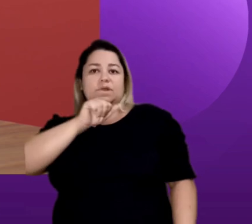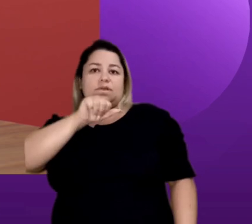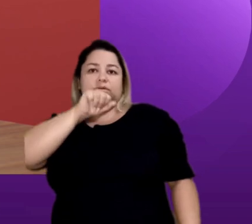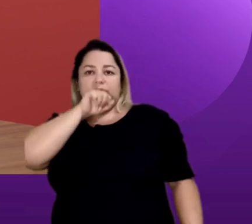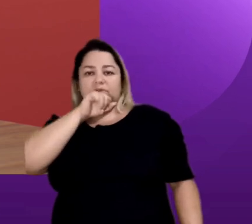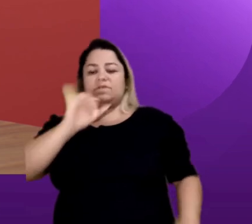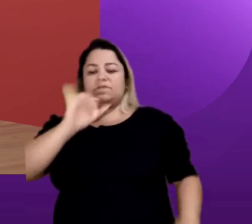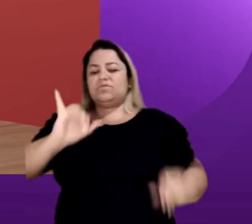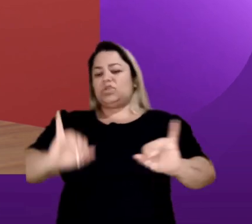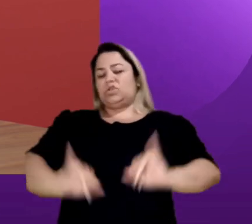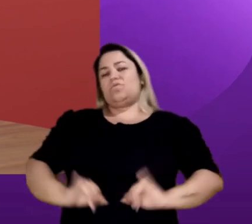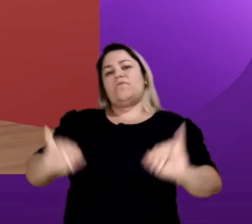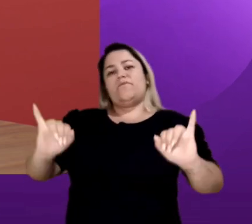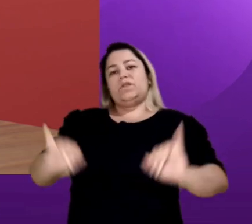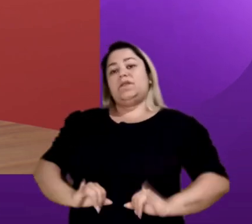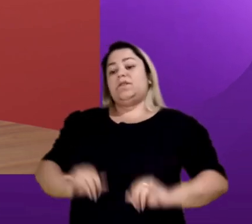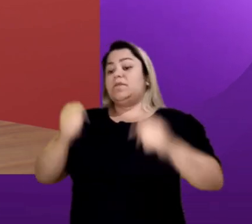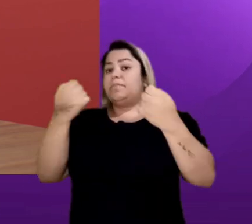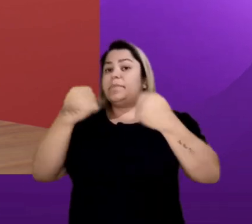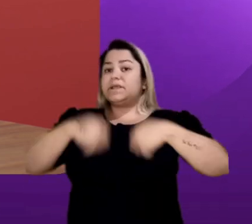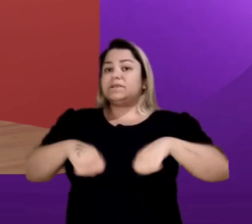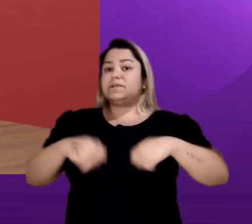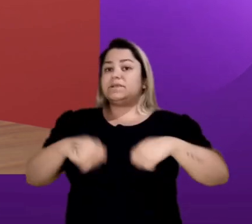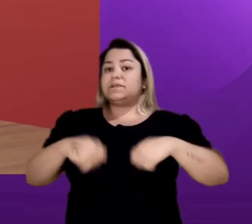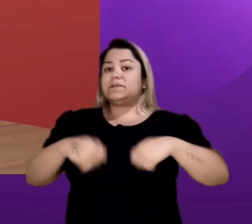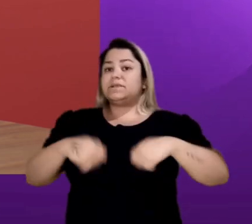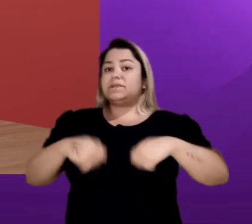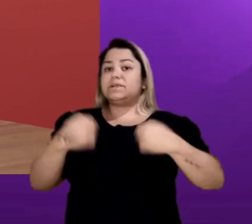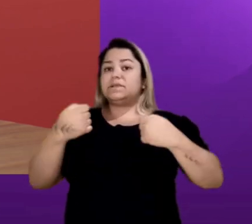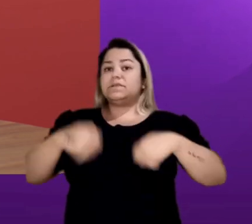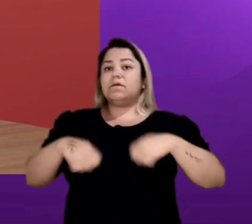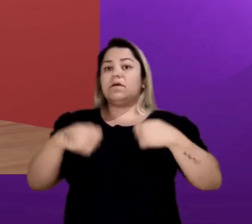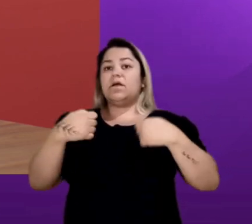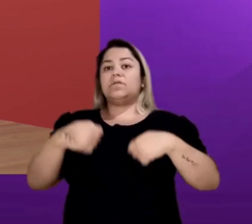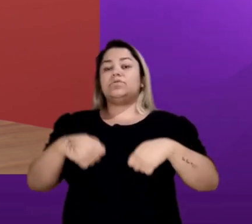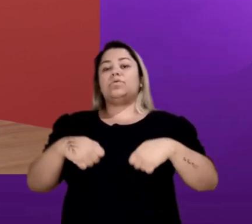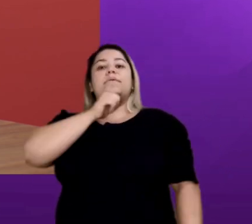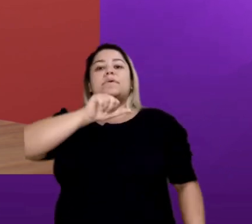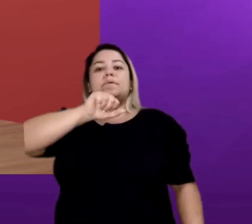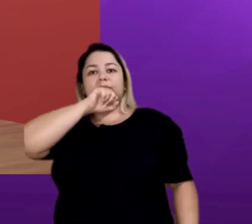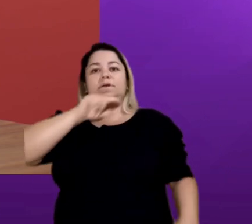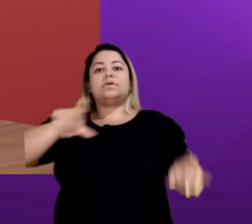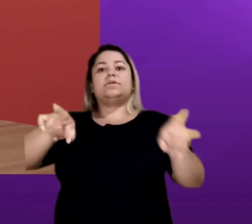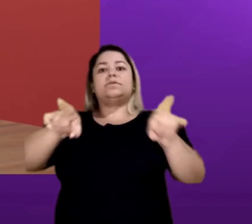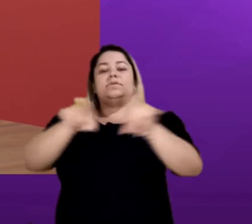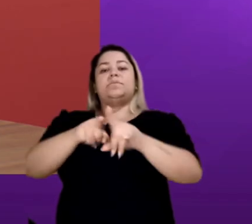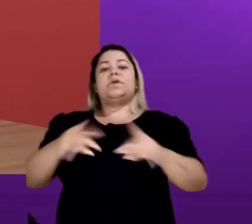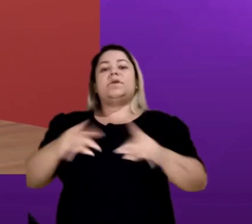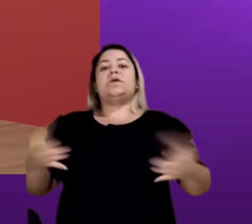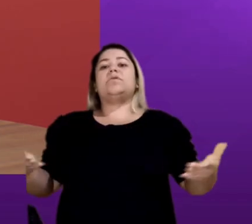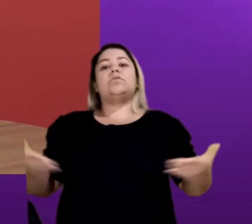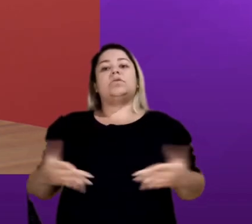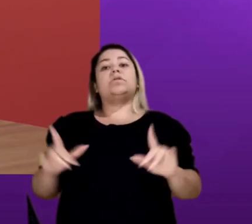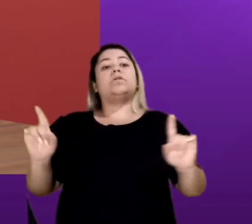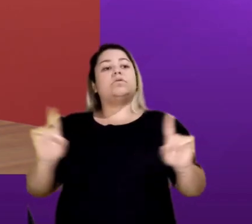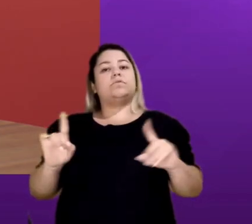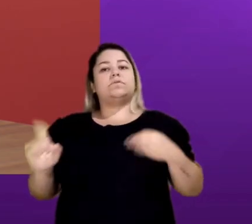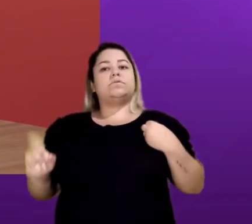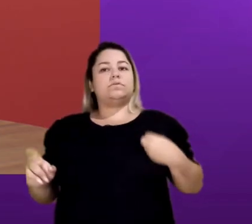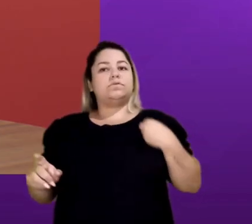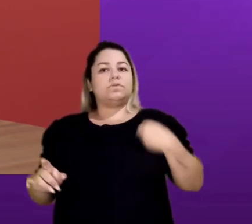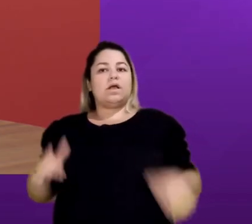sofrendo lá e precisando, e a minha mãe está lá agora. Ela não está aqui porque ela está com as outras